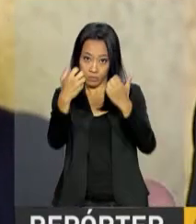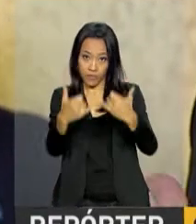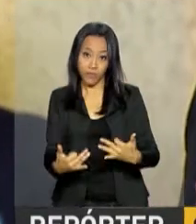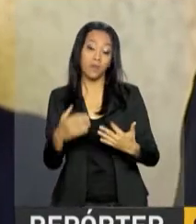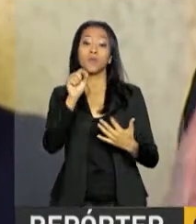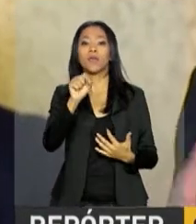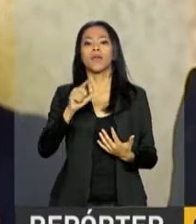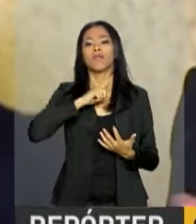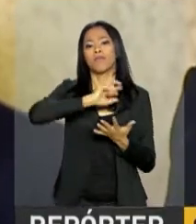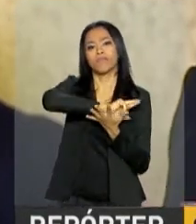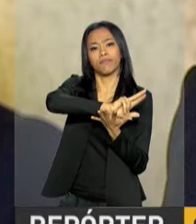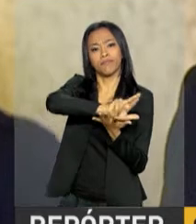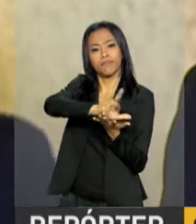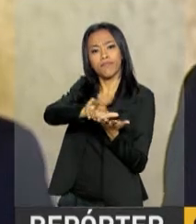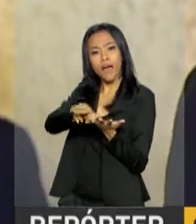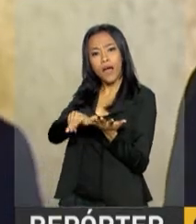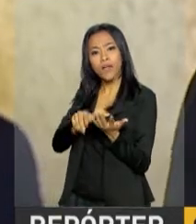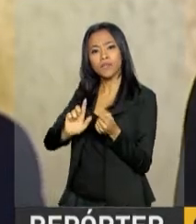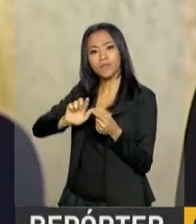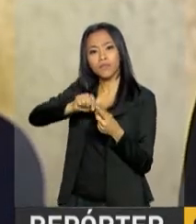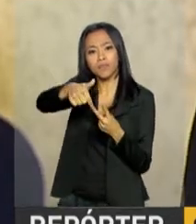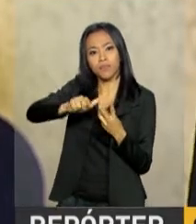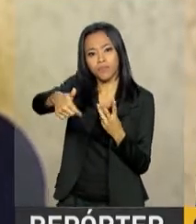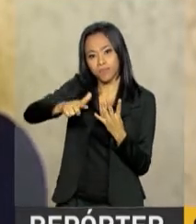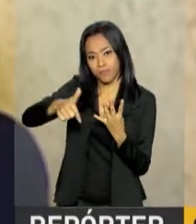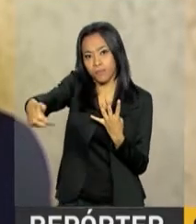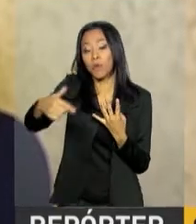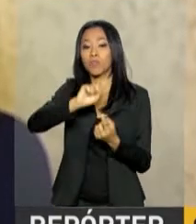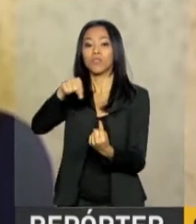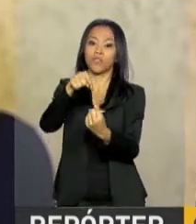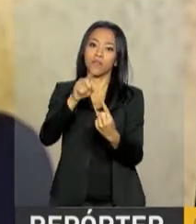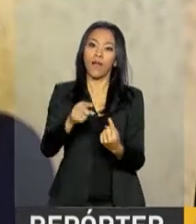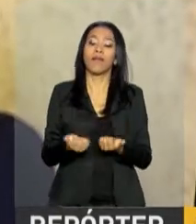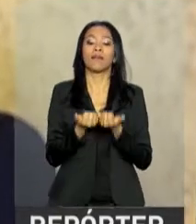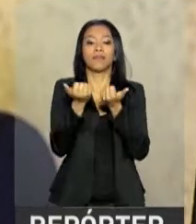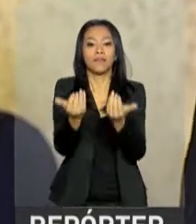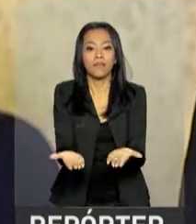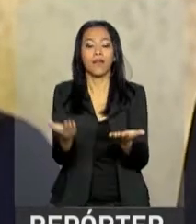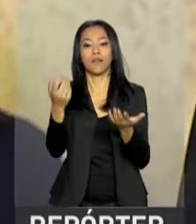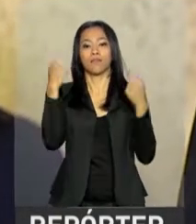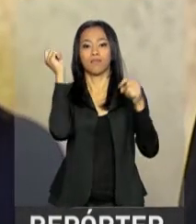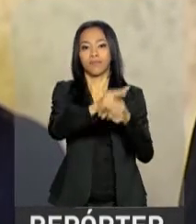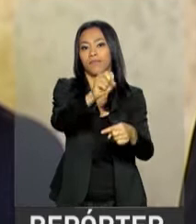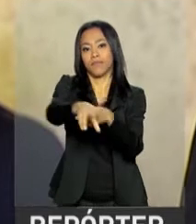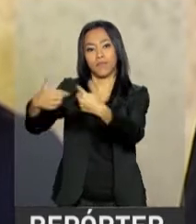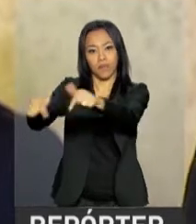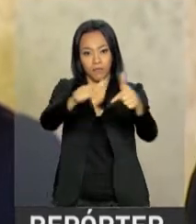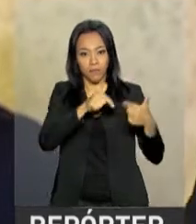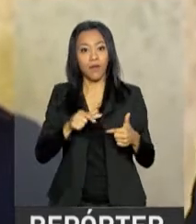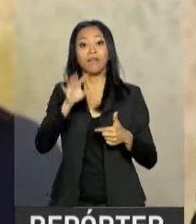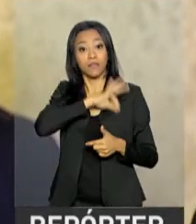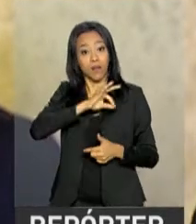várias ações que visam gerar renda emprego e renda o público para a população mais pobre